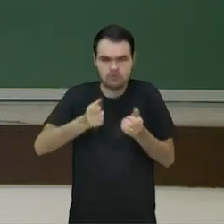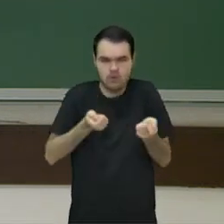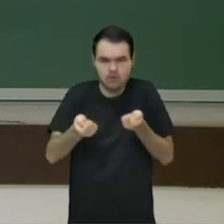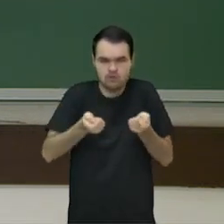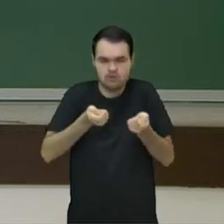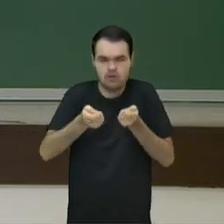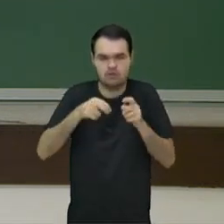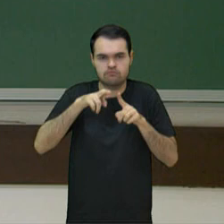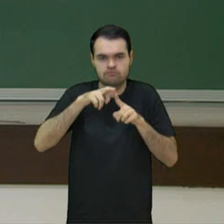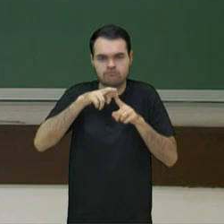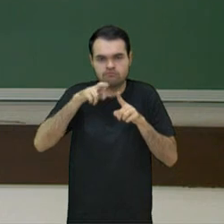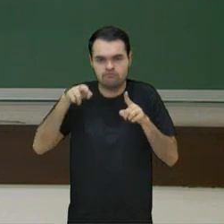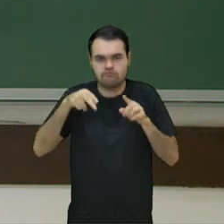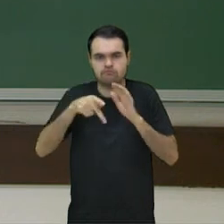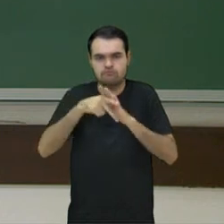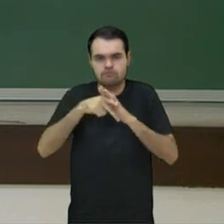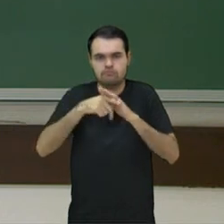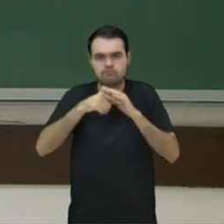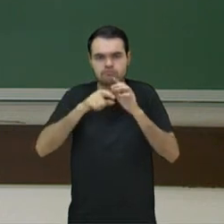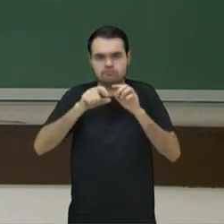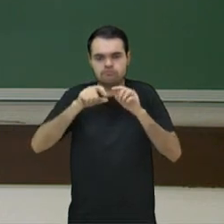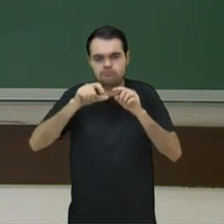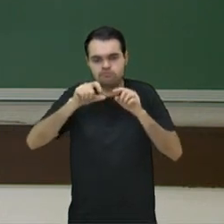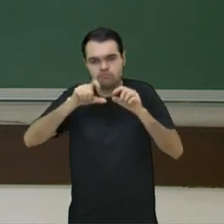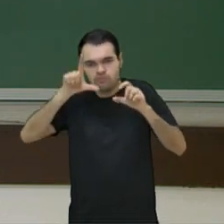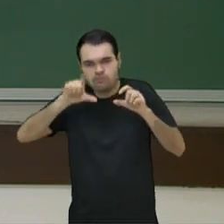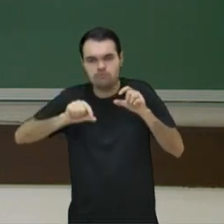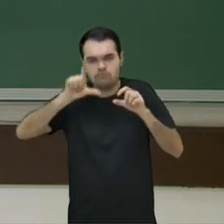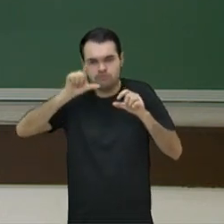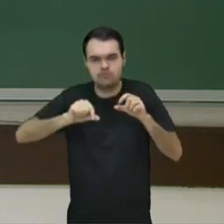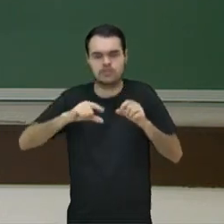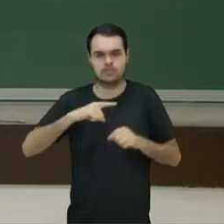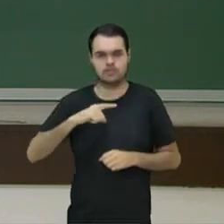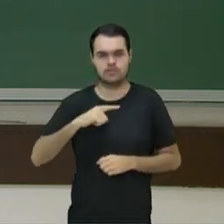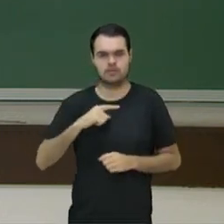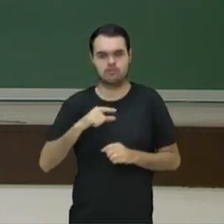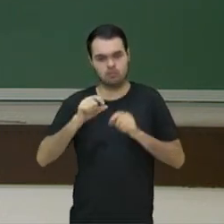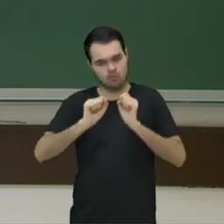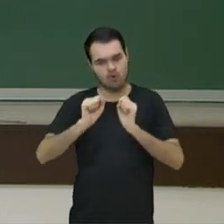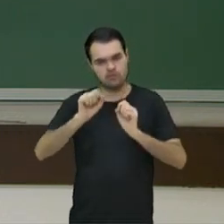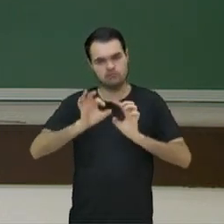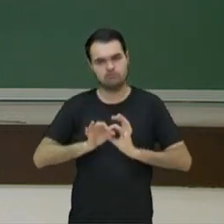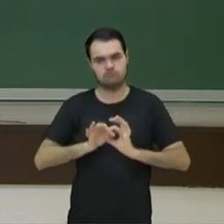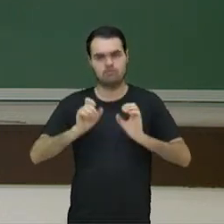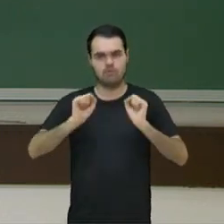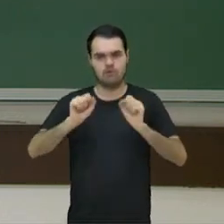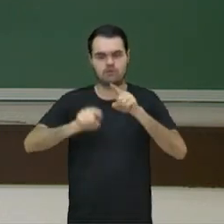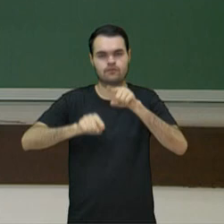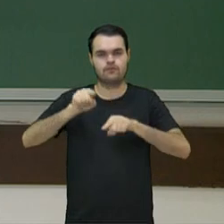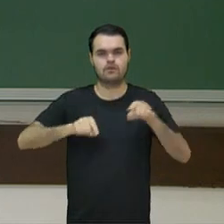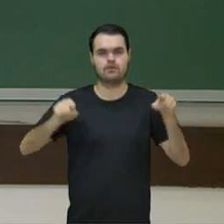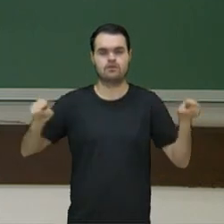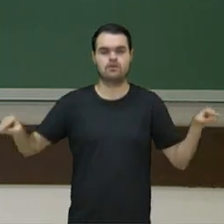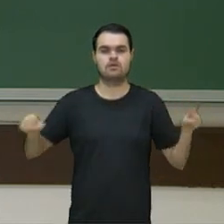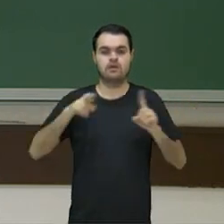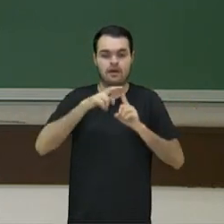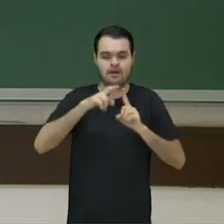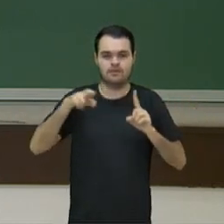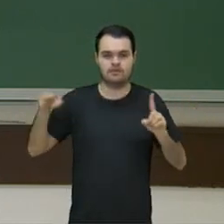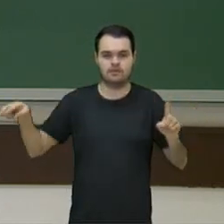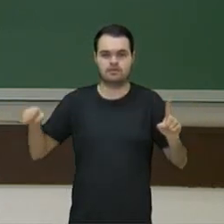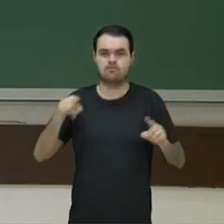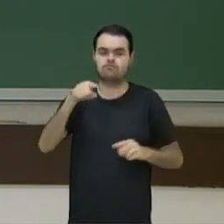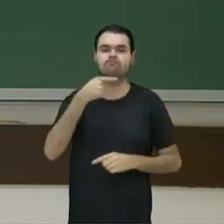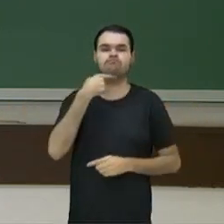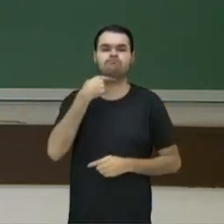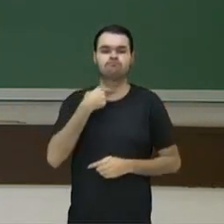vimos dois comprimentos diferentes de resistências. Ali você pode variar, né, a resistência ali conforme a